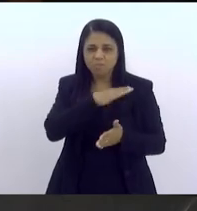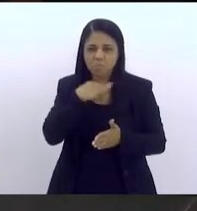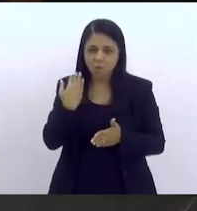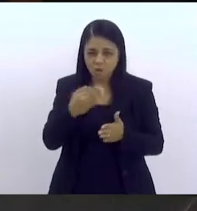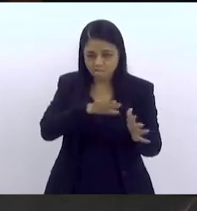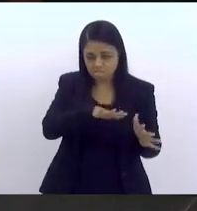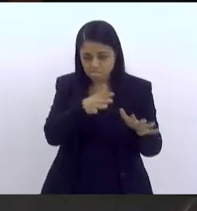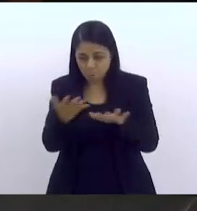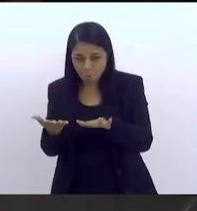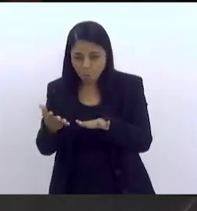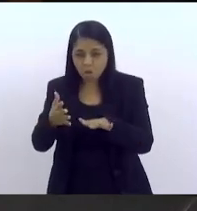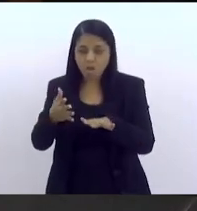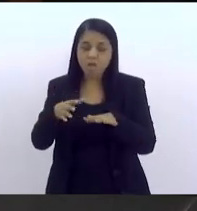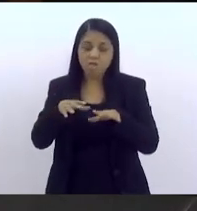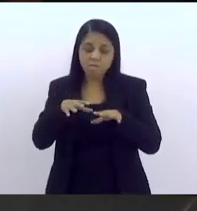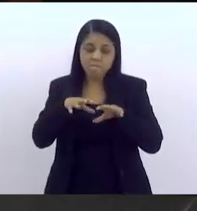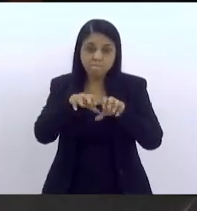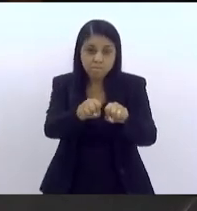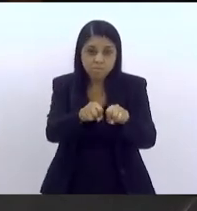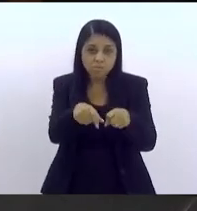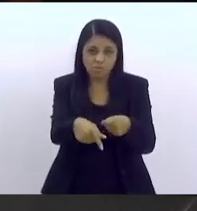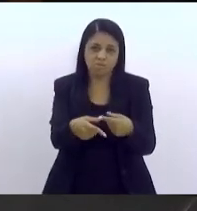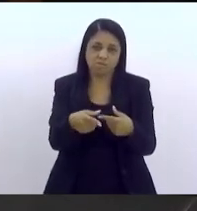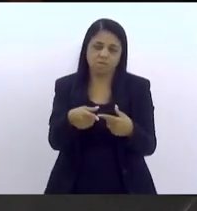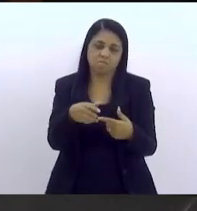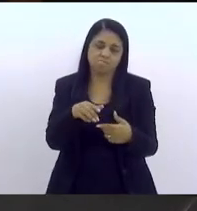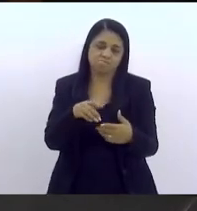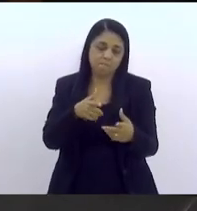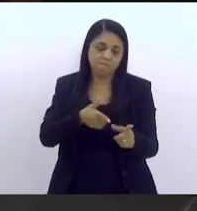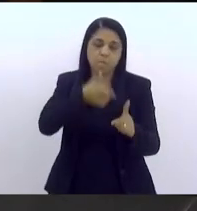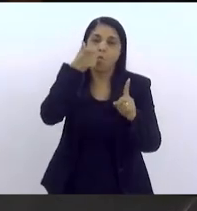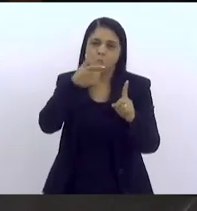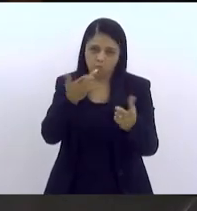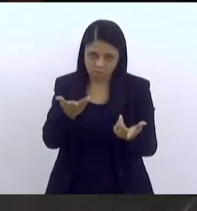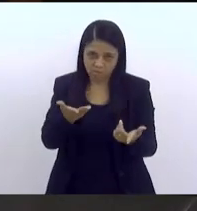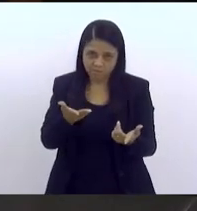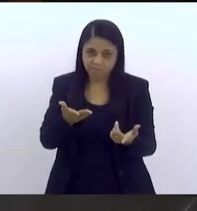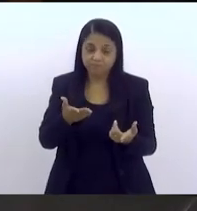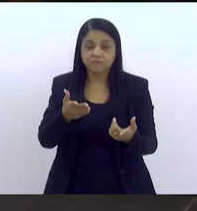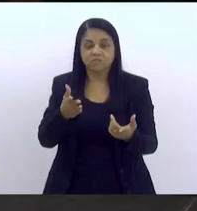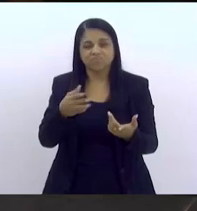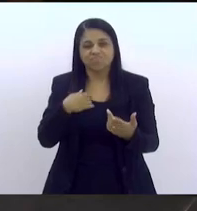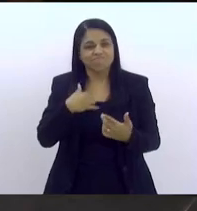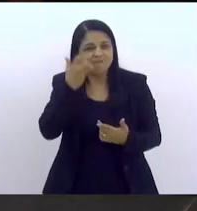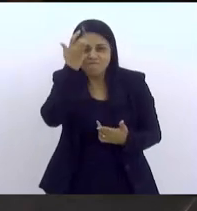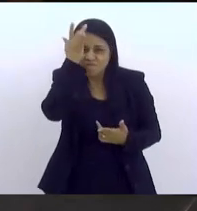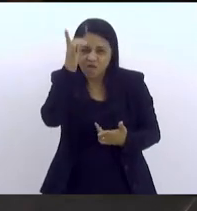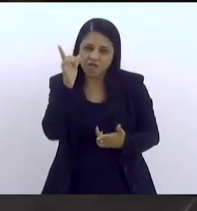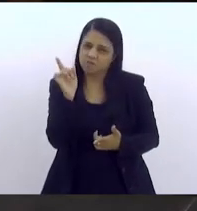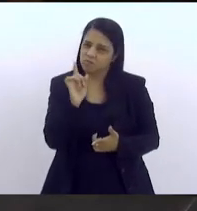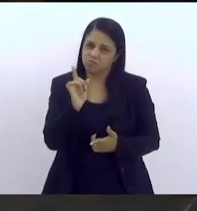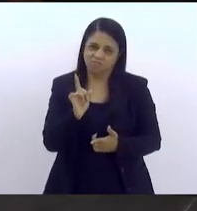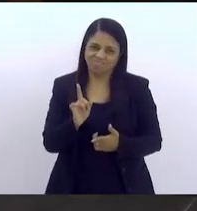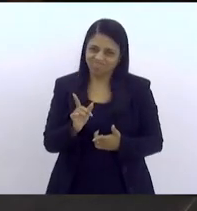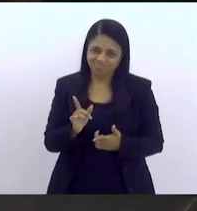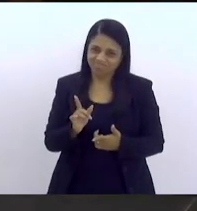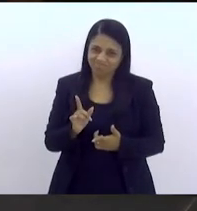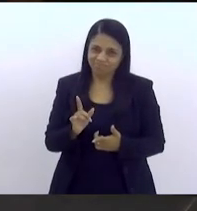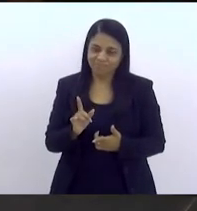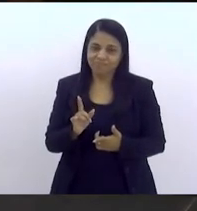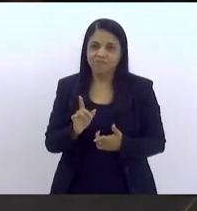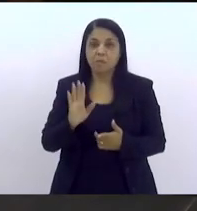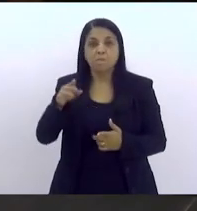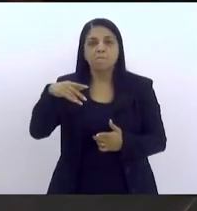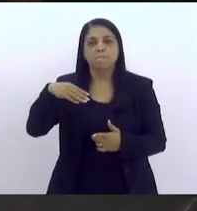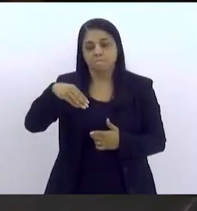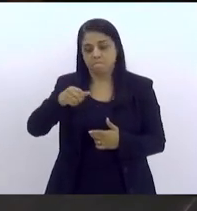em 2018 não há soluções fáceis para este cenário né Marcelo já